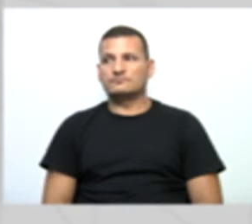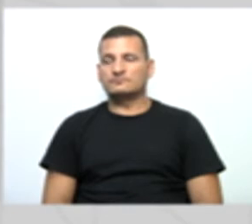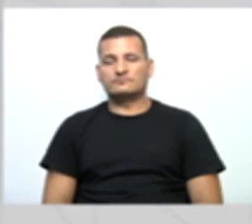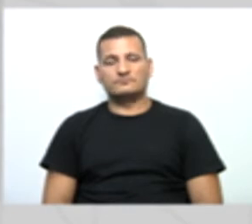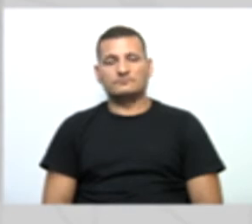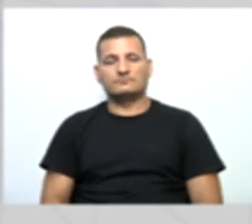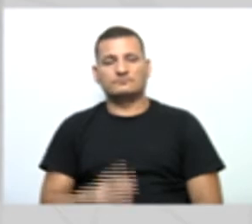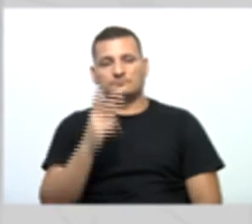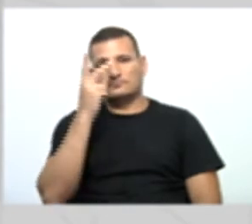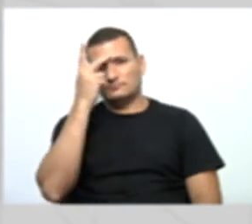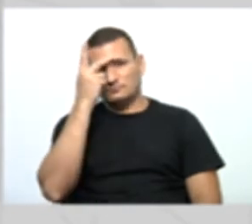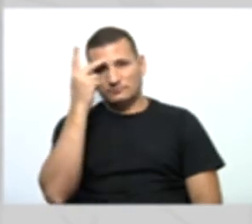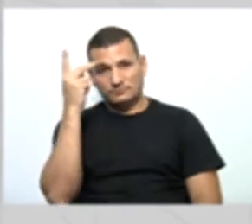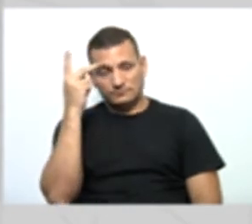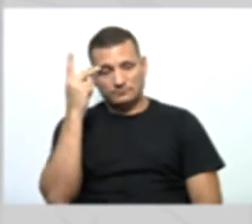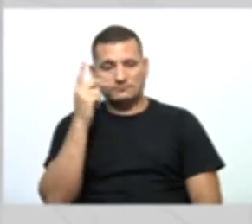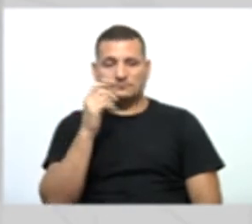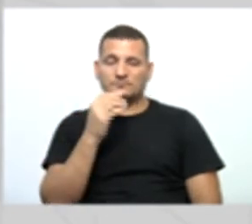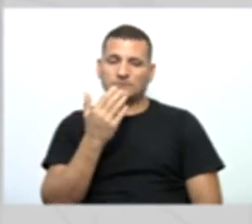se alimentar.